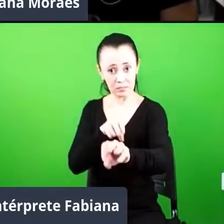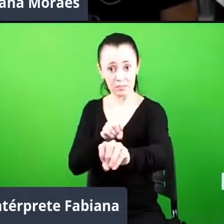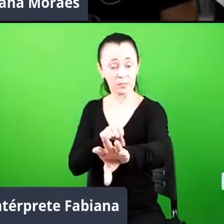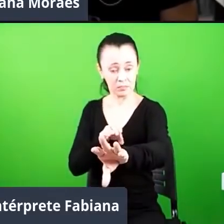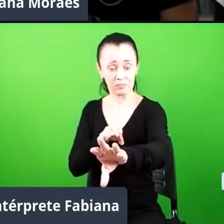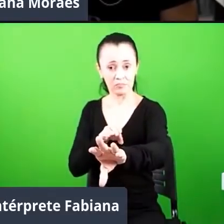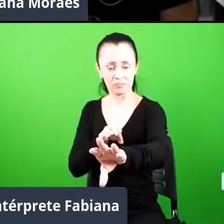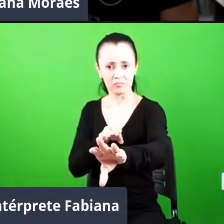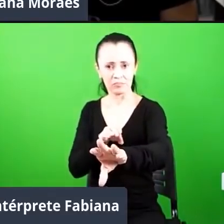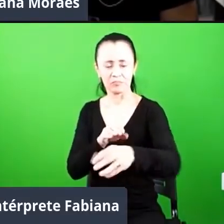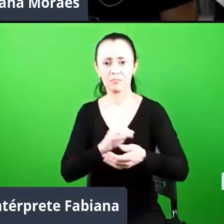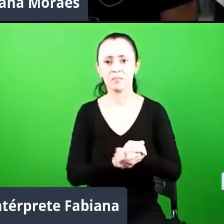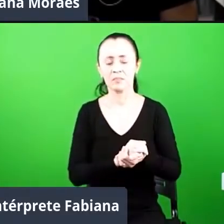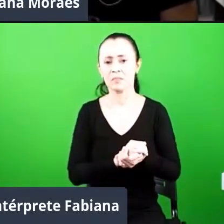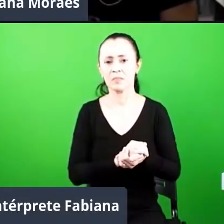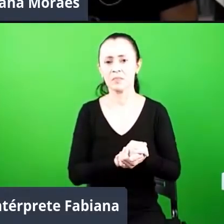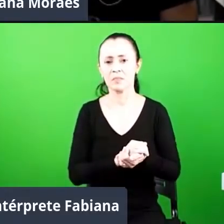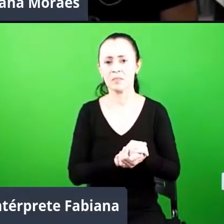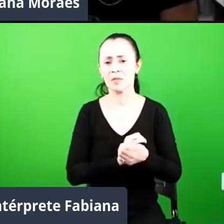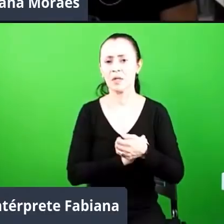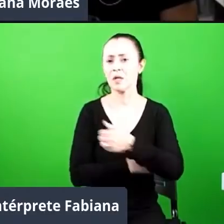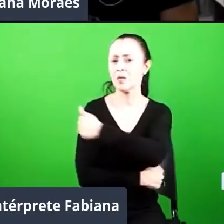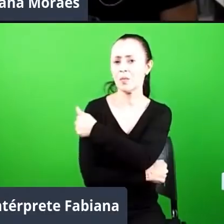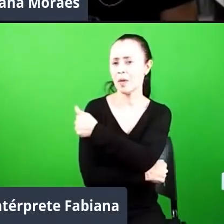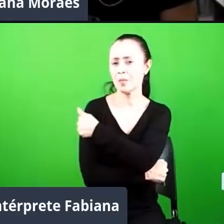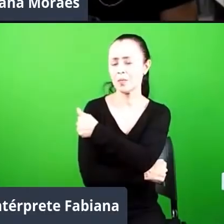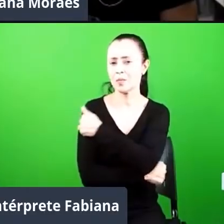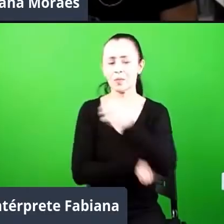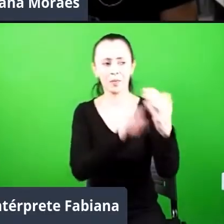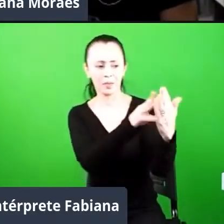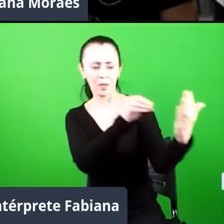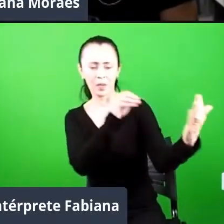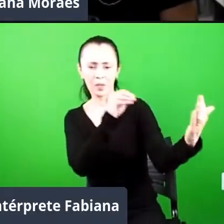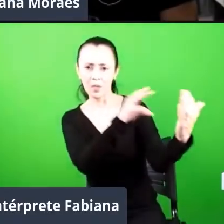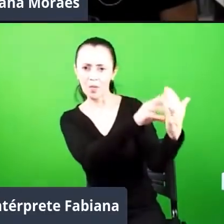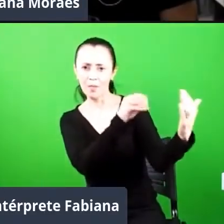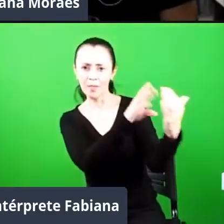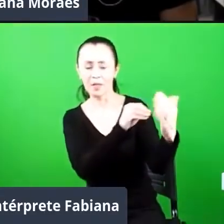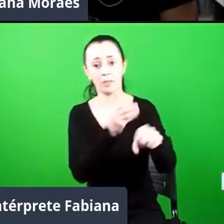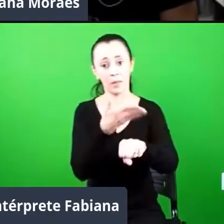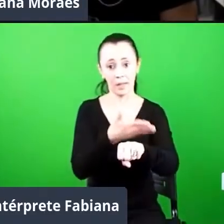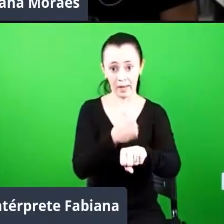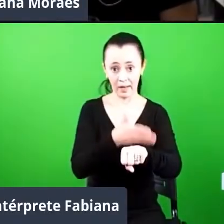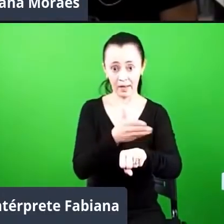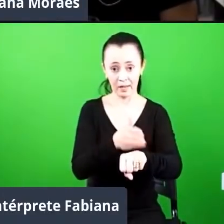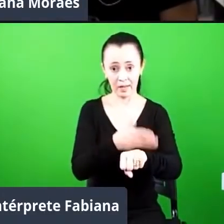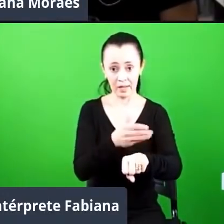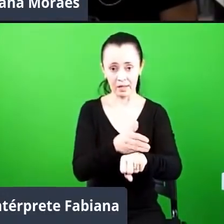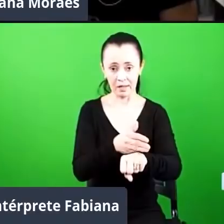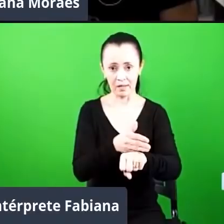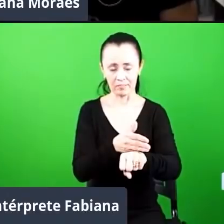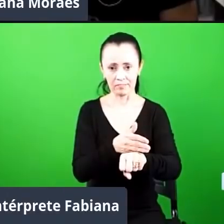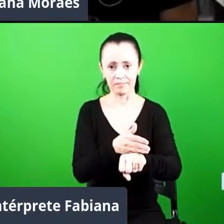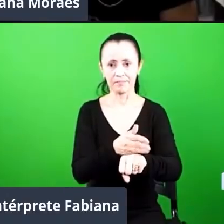papel do aluno nesse momento? O aluno imita, ele treina, ele exercita e ele aplica. Então, o